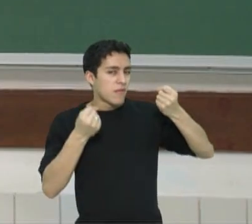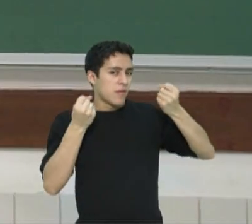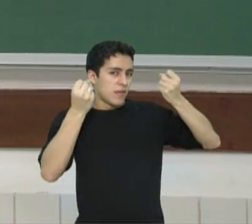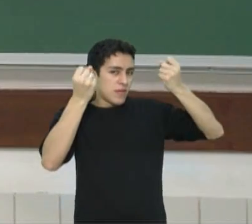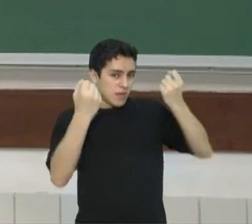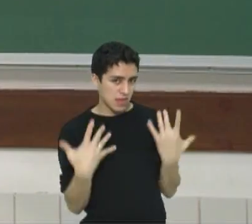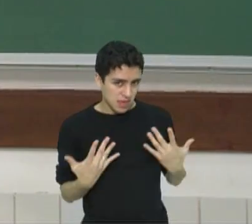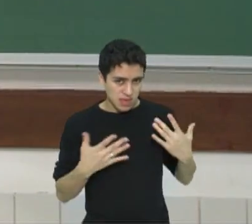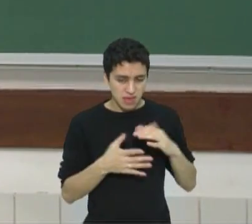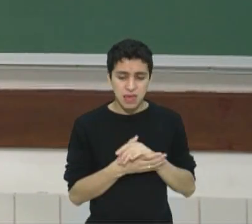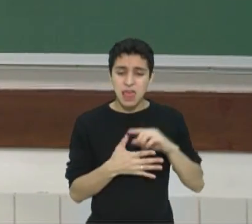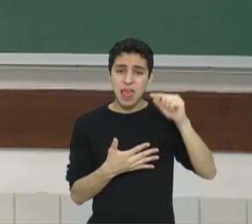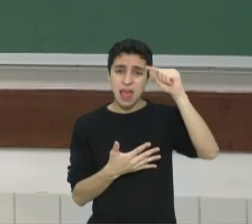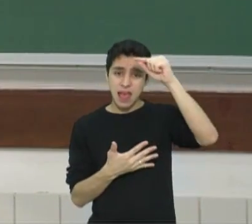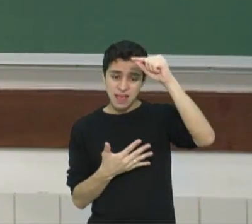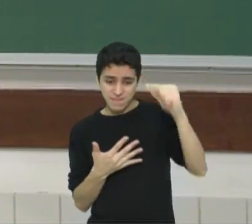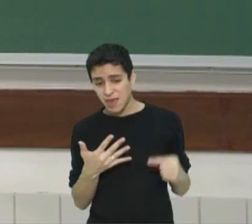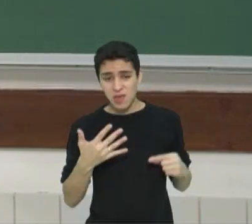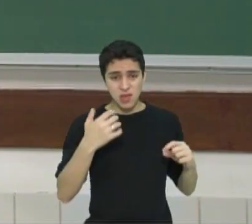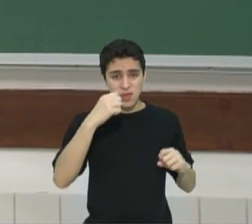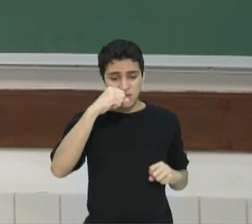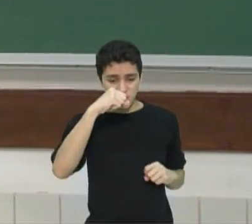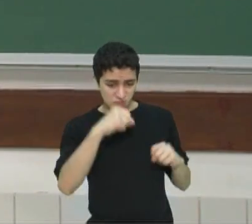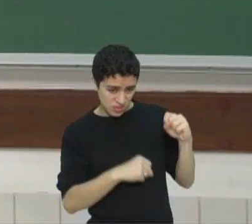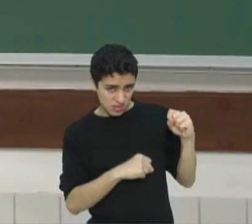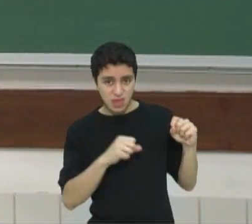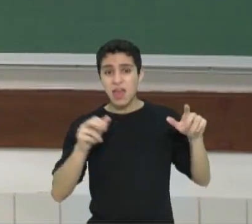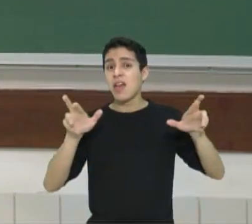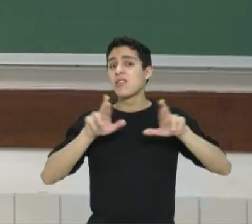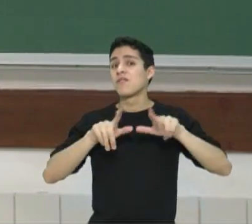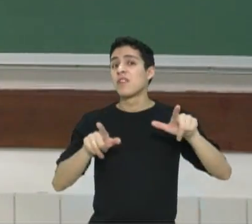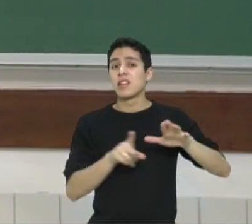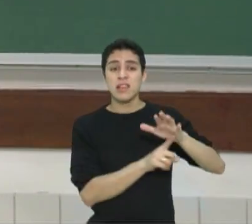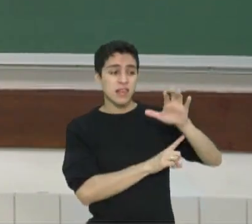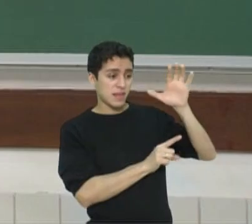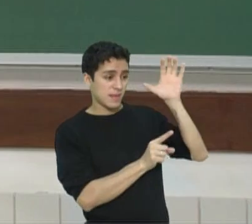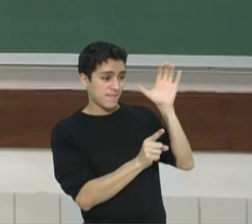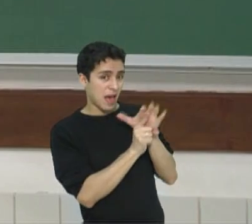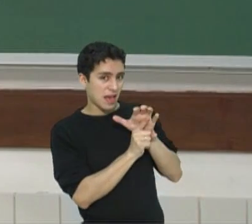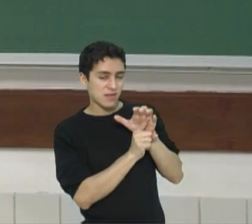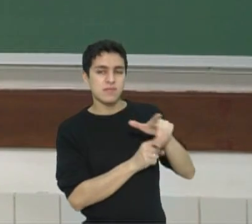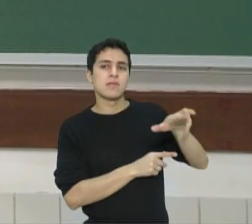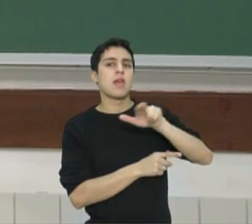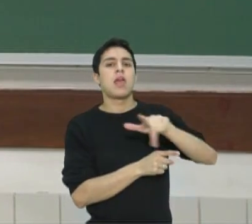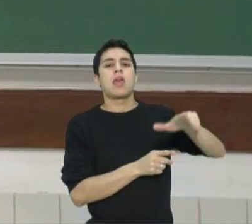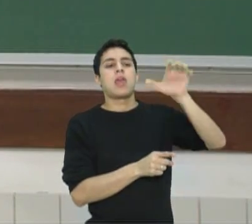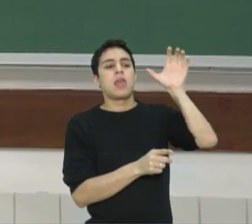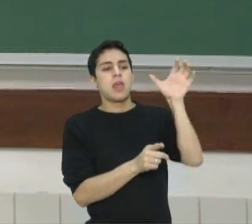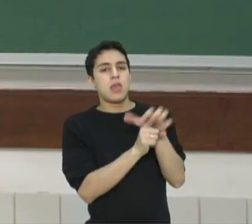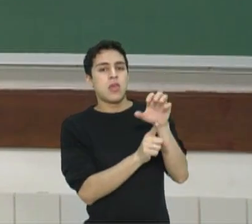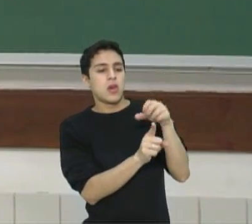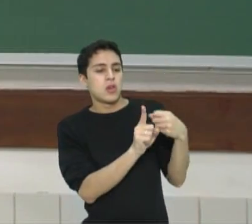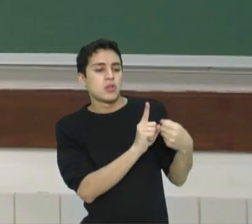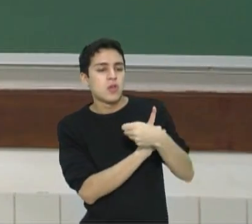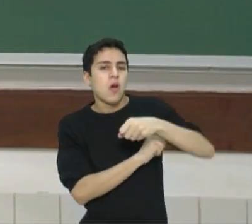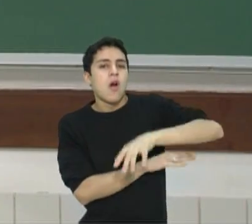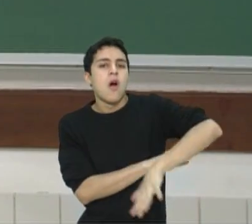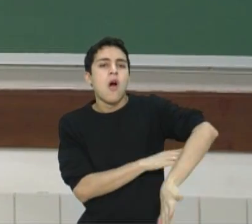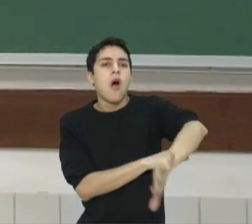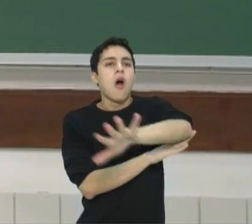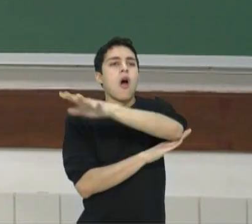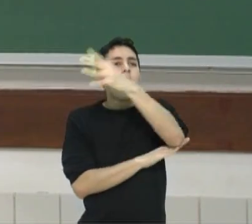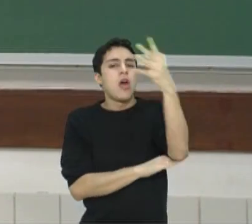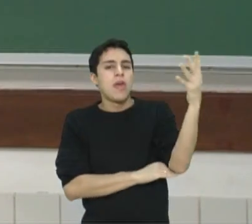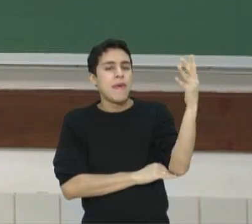vai chegar no seguinte acordo aspectos da industrialização é diferente de impacto não Impacto socioambiental os